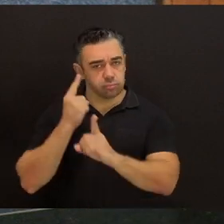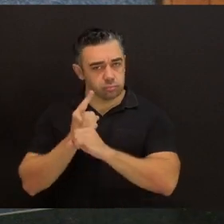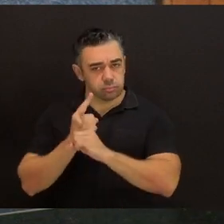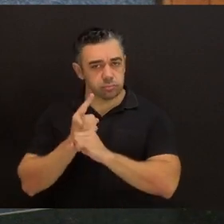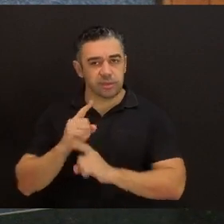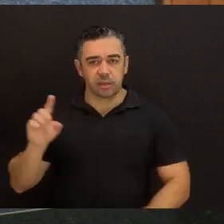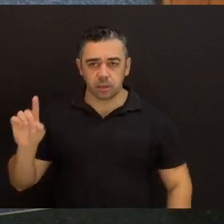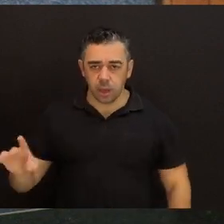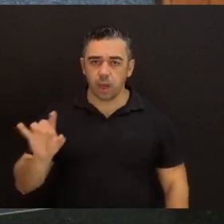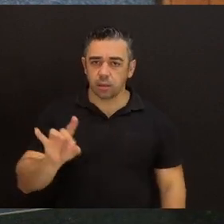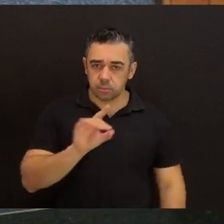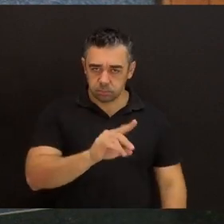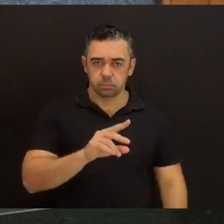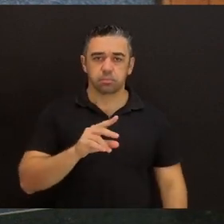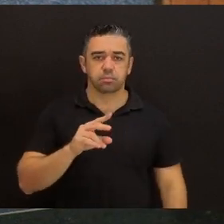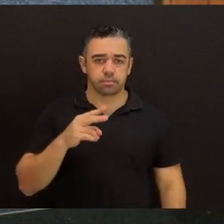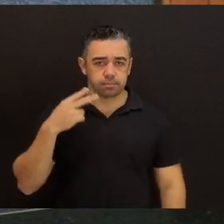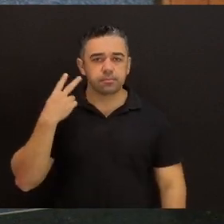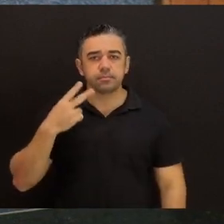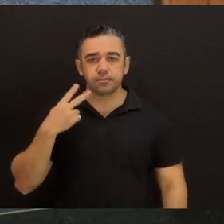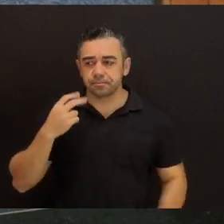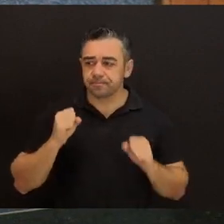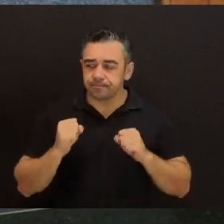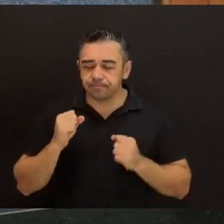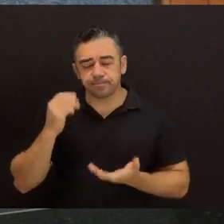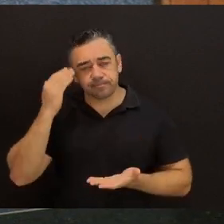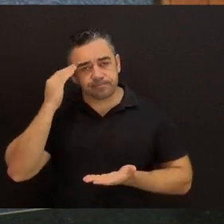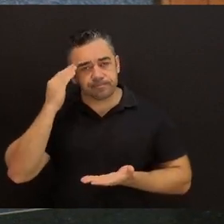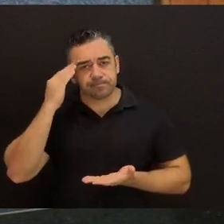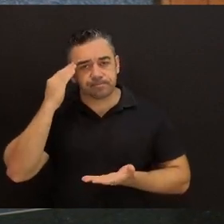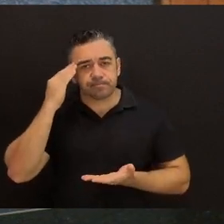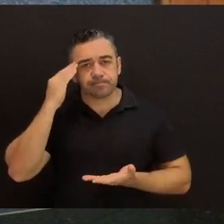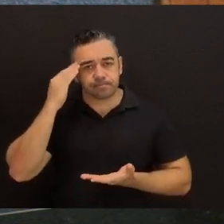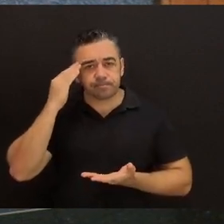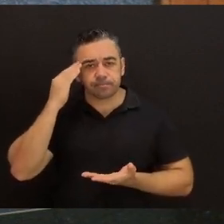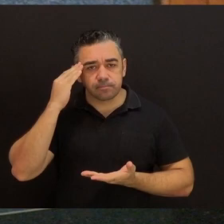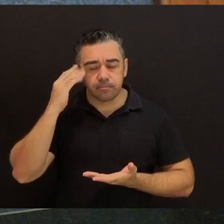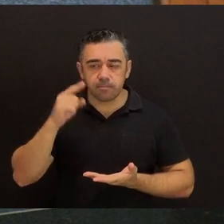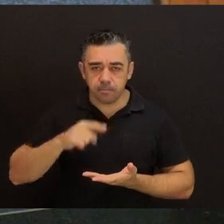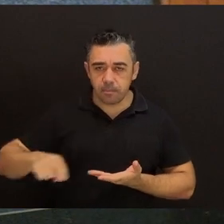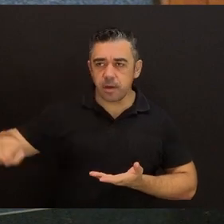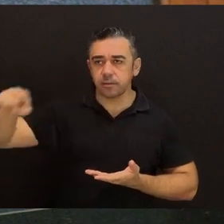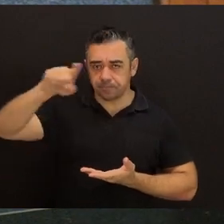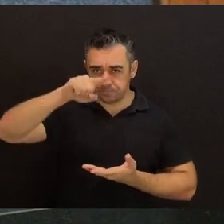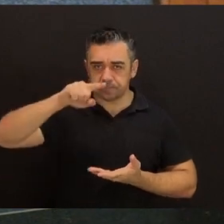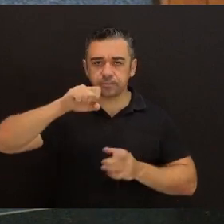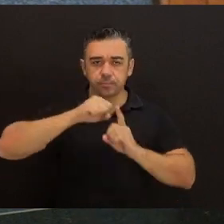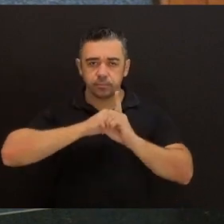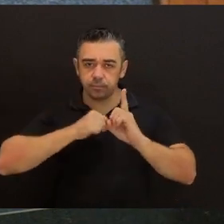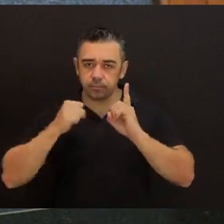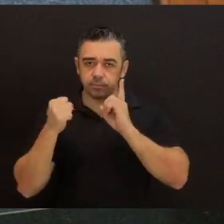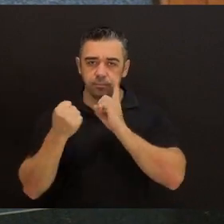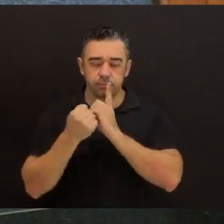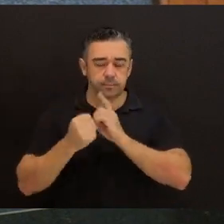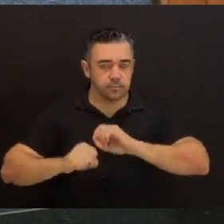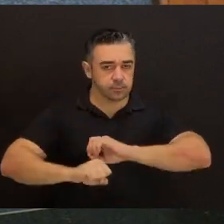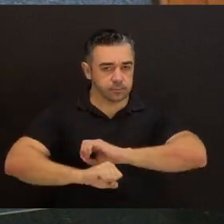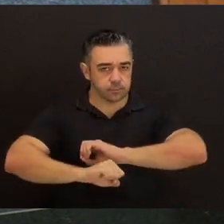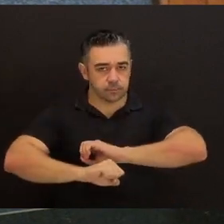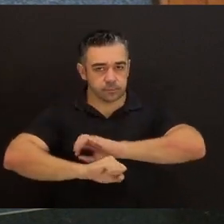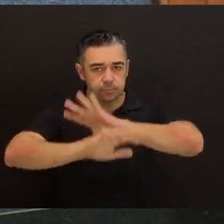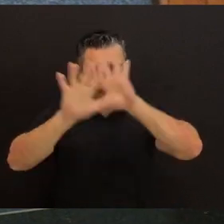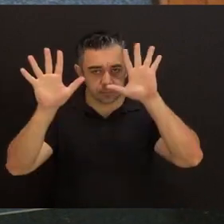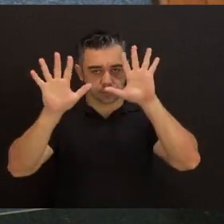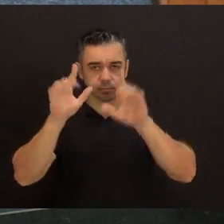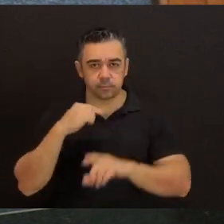Vereador também possa fazer o seu juízo de valor e fiscalização mas também com a sociedade deixando bem claro o que nós